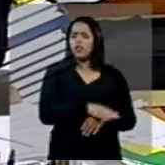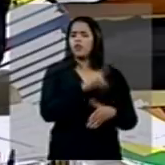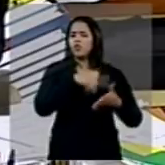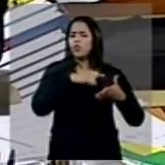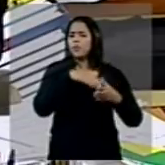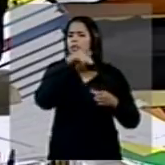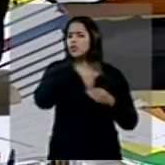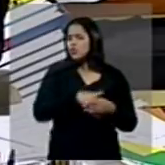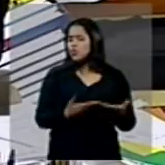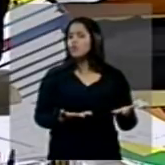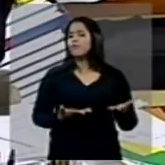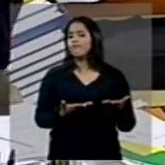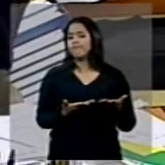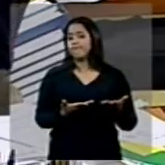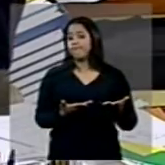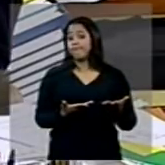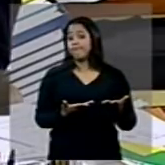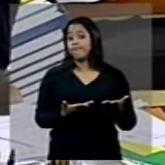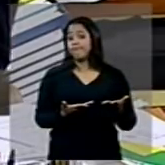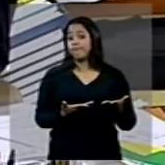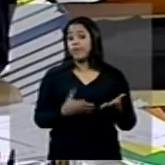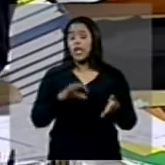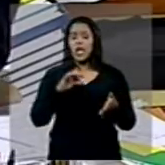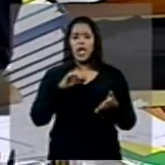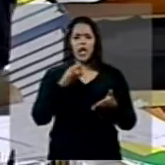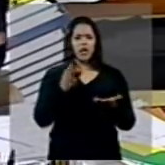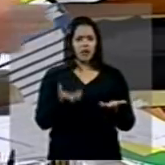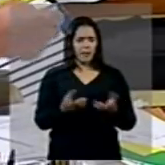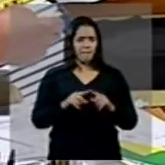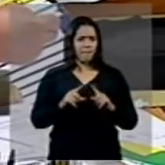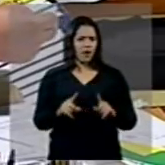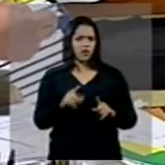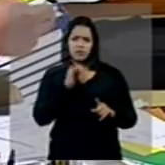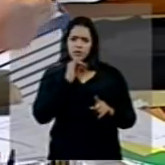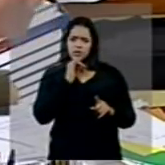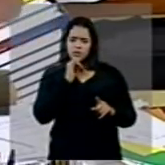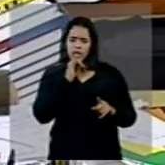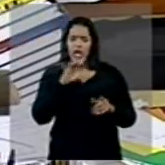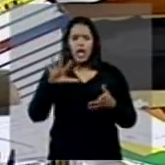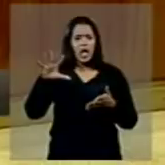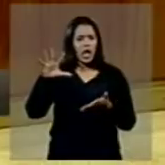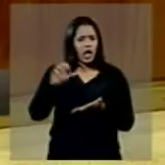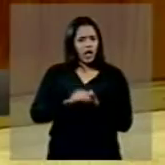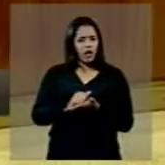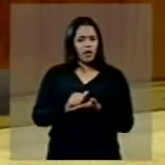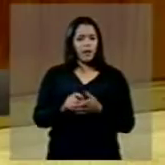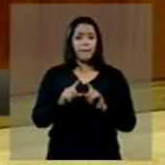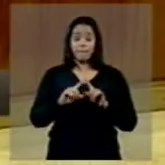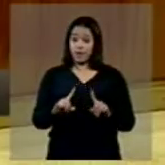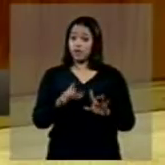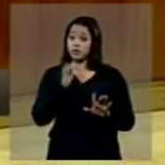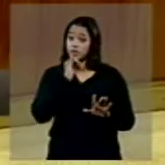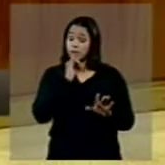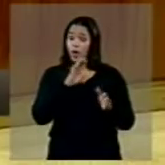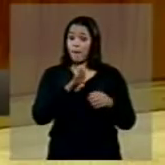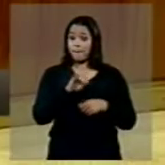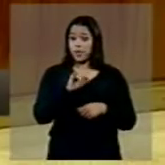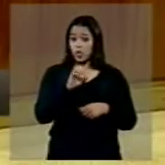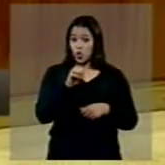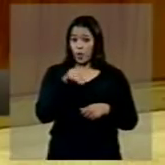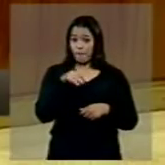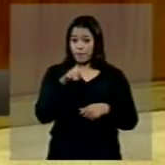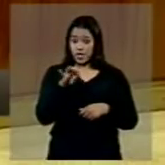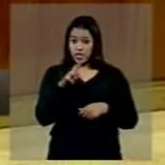o cancelamento do cadastro, mas cadastro a biometria, existente. Ministro. A biometria